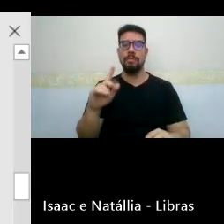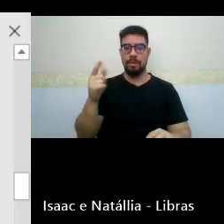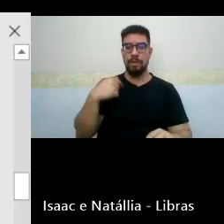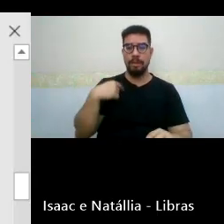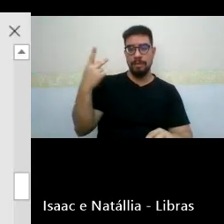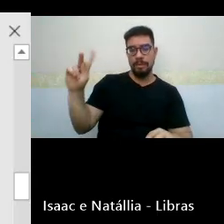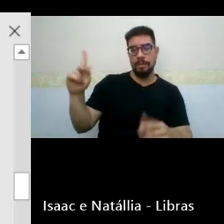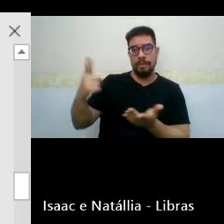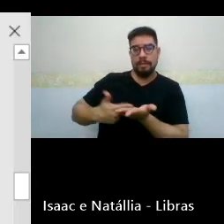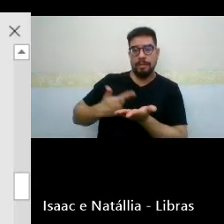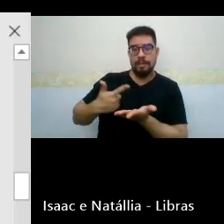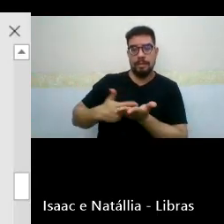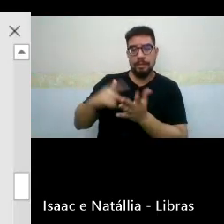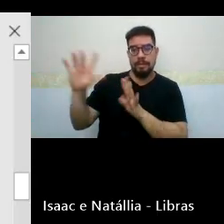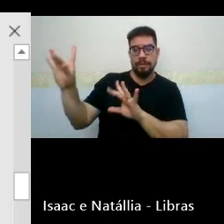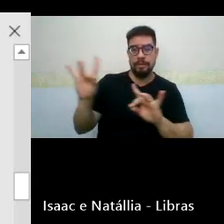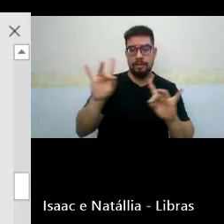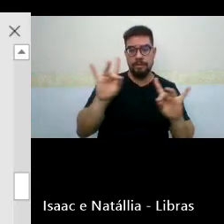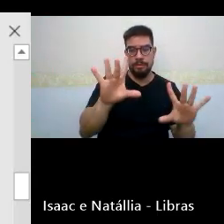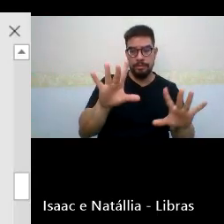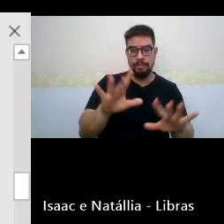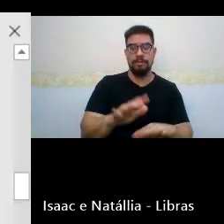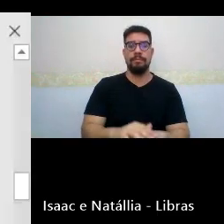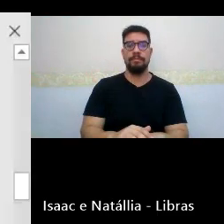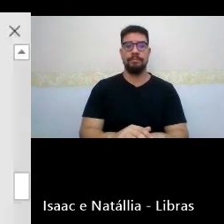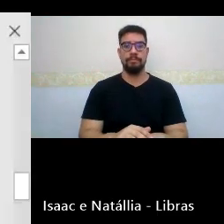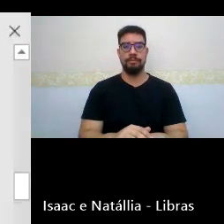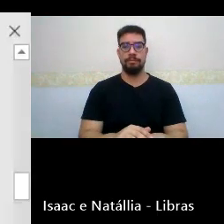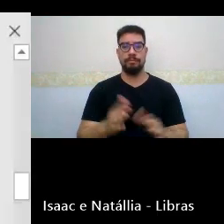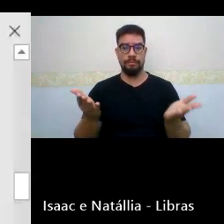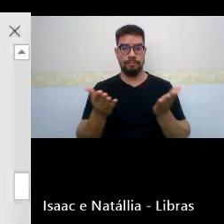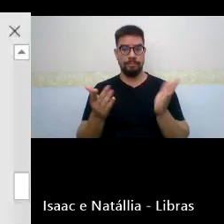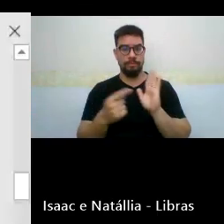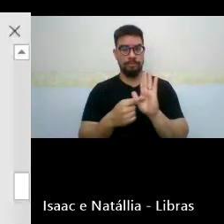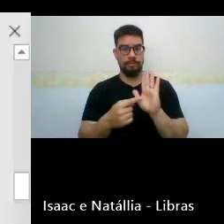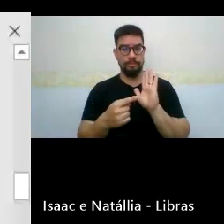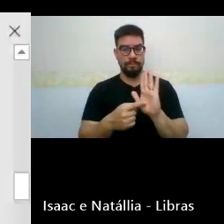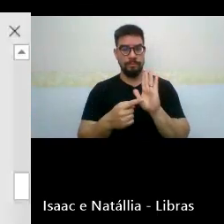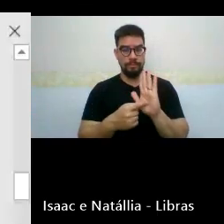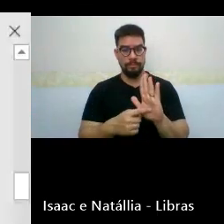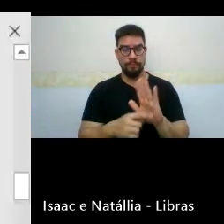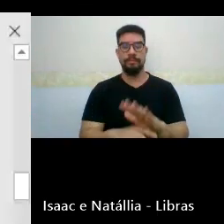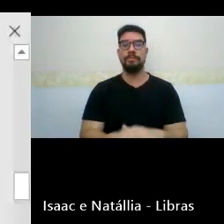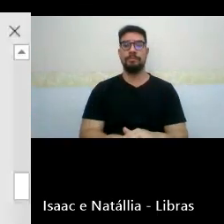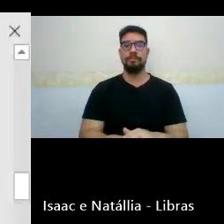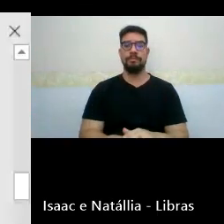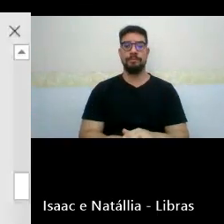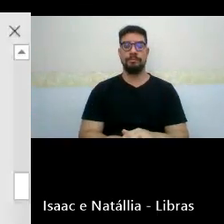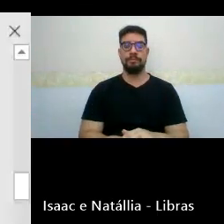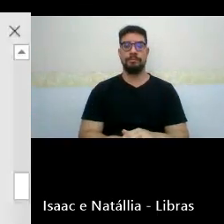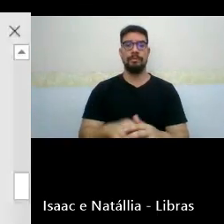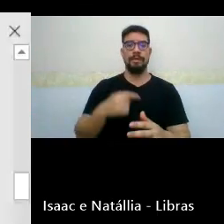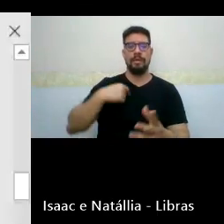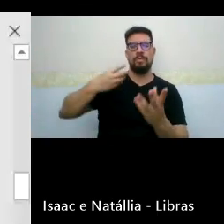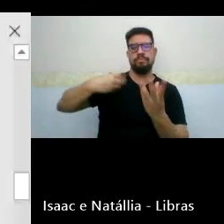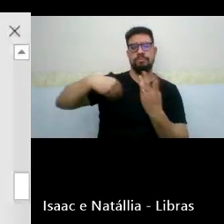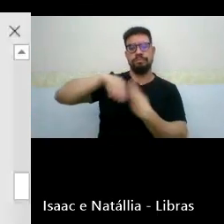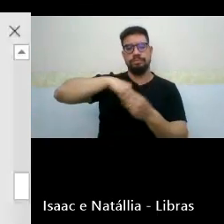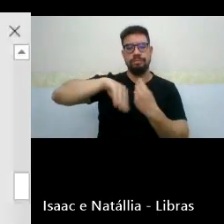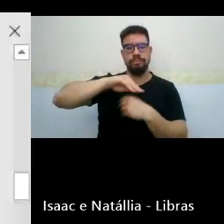Nessa apresentação que estou fazendo nesse momento, eu fiz um misto